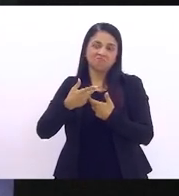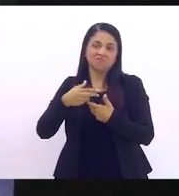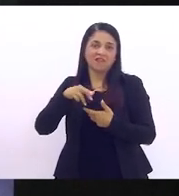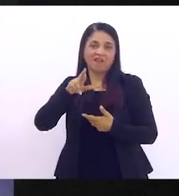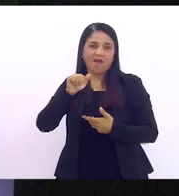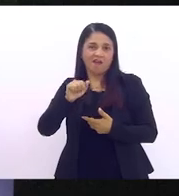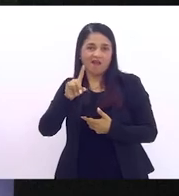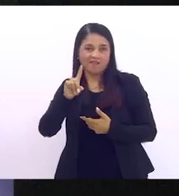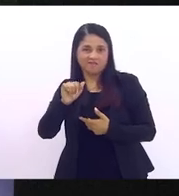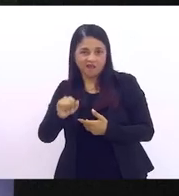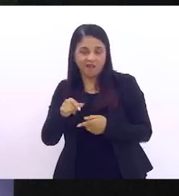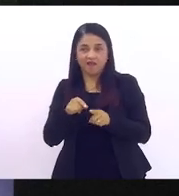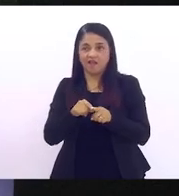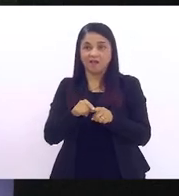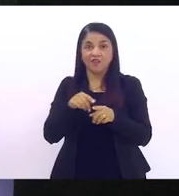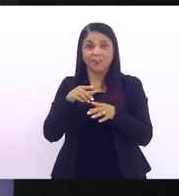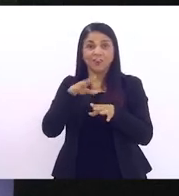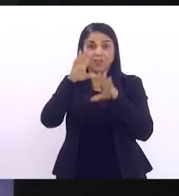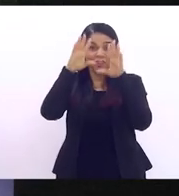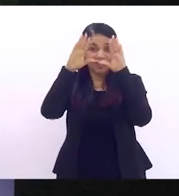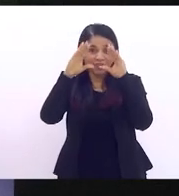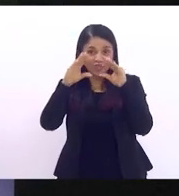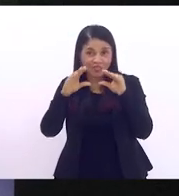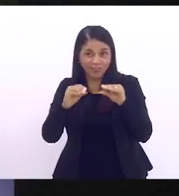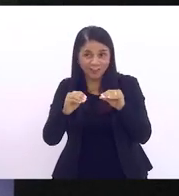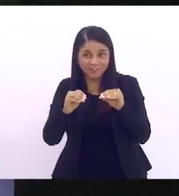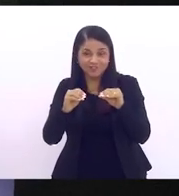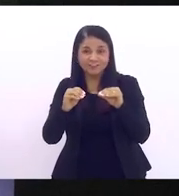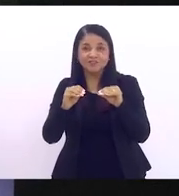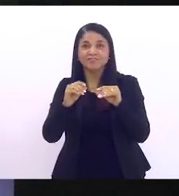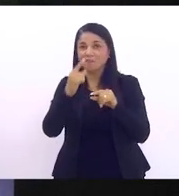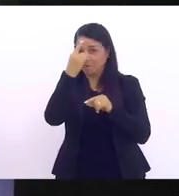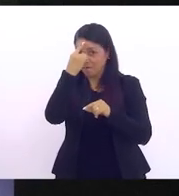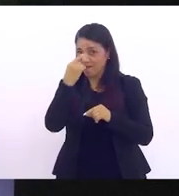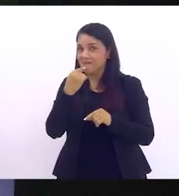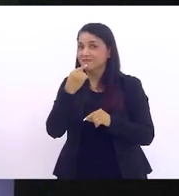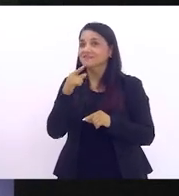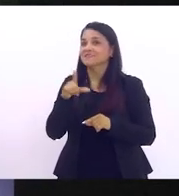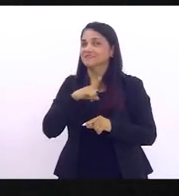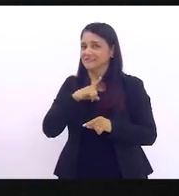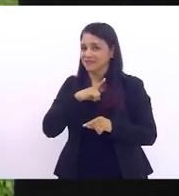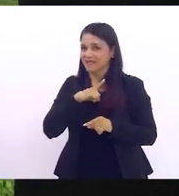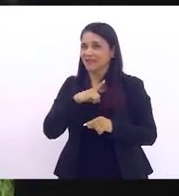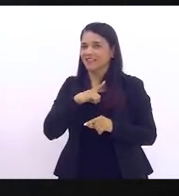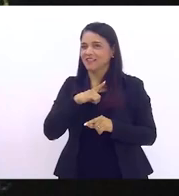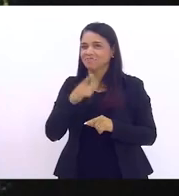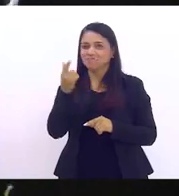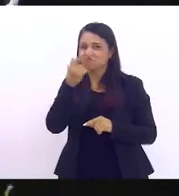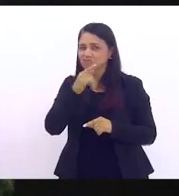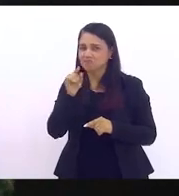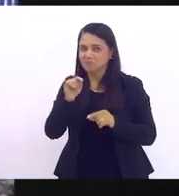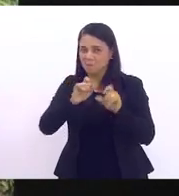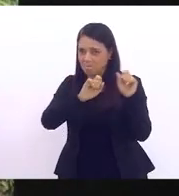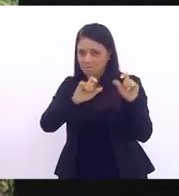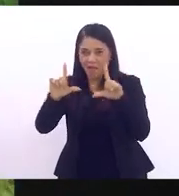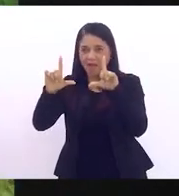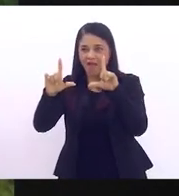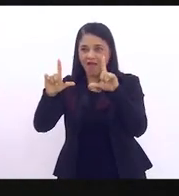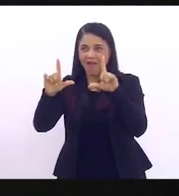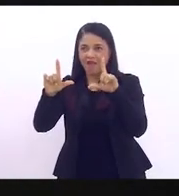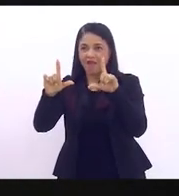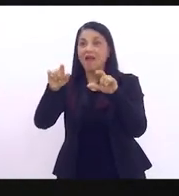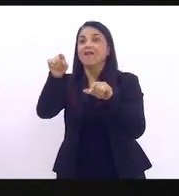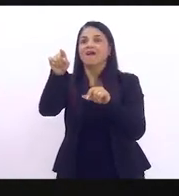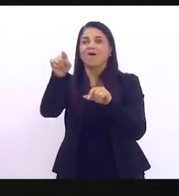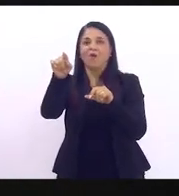ser até à noite por exemplo tem uma imagem à noite acho que foi uma das primeiras que que não conseguiu pegar